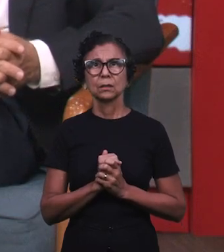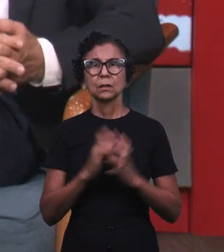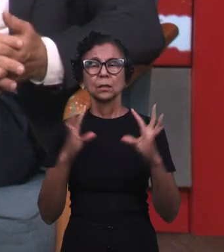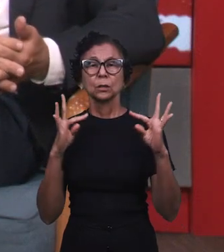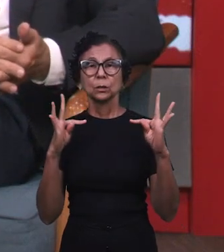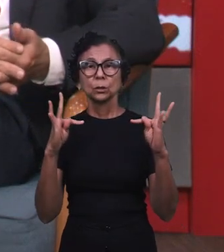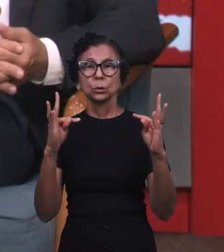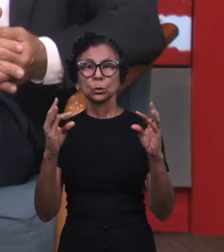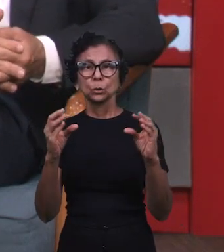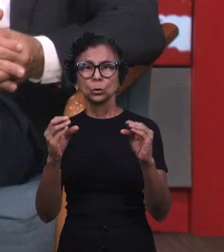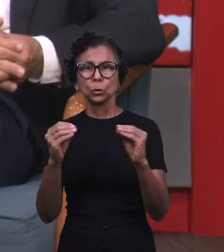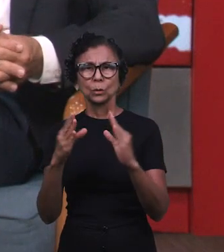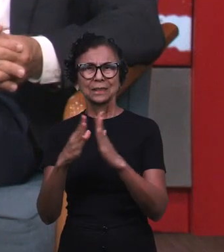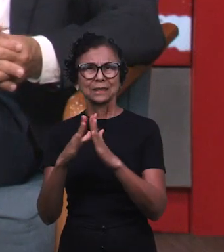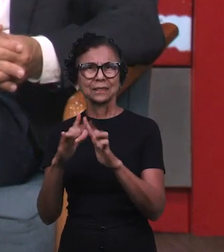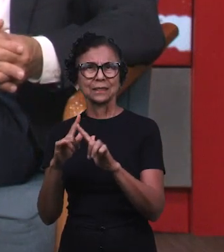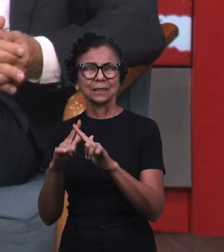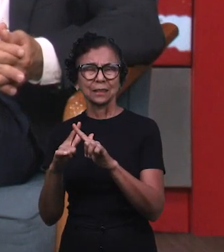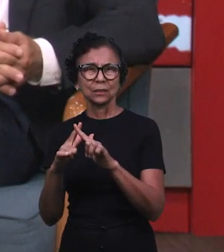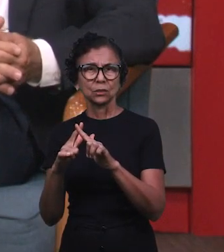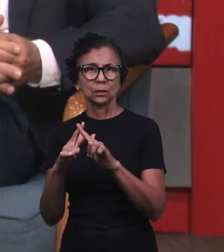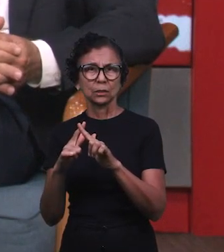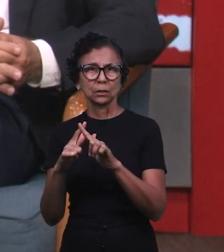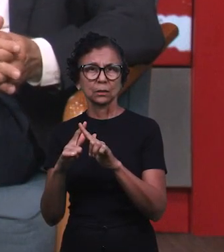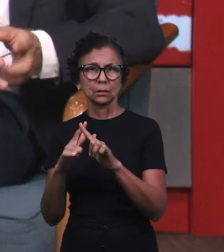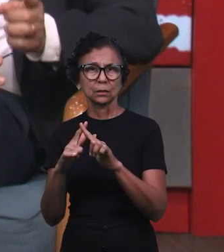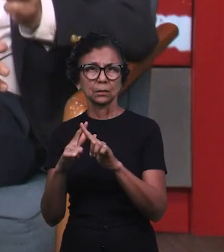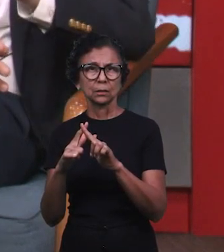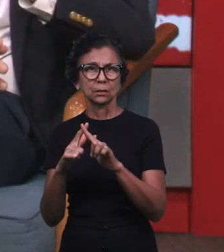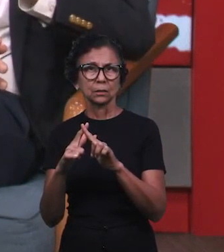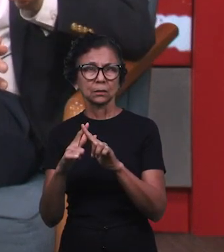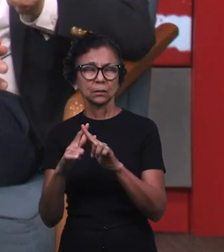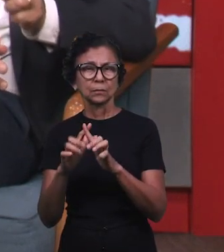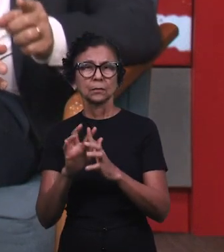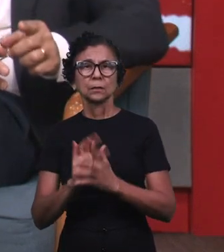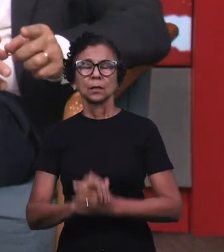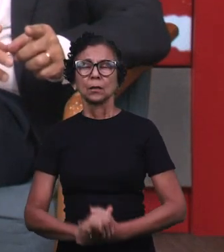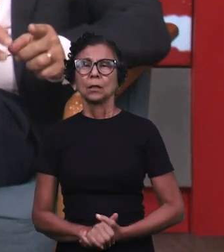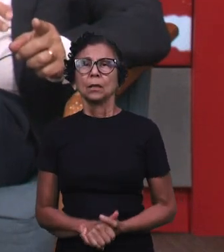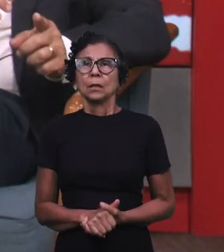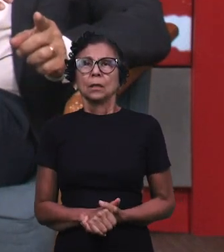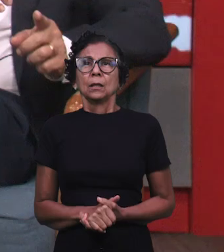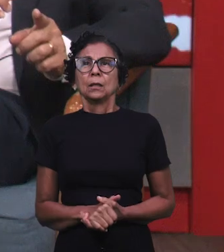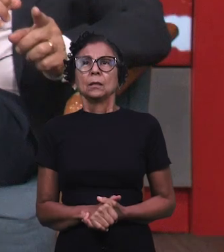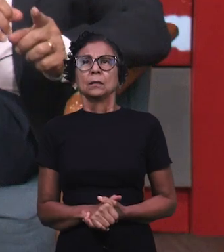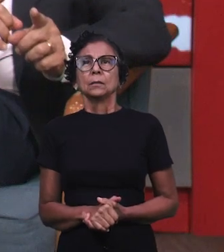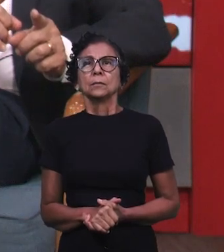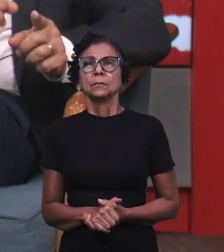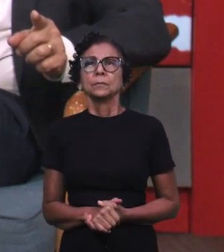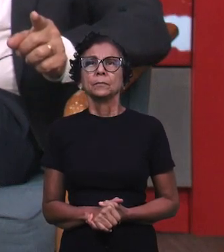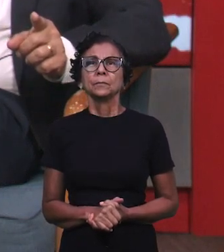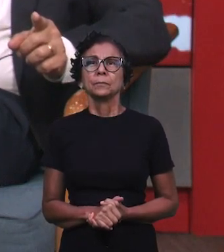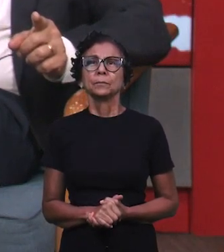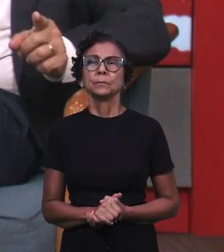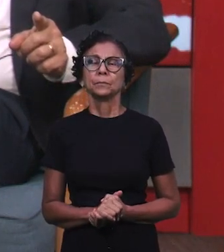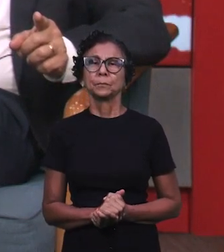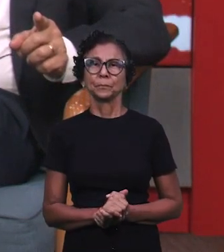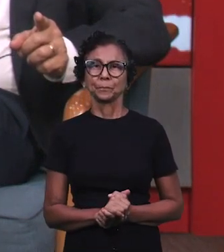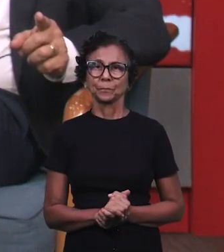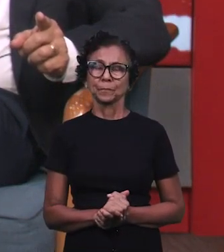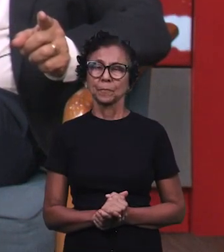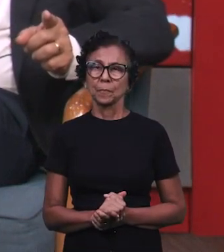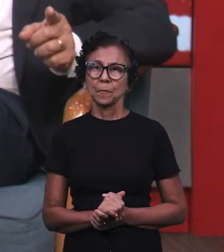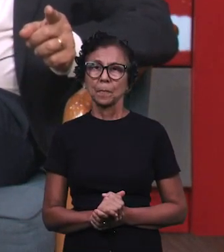Não são todas as religiões nem denominações. As igrejas são todas as igrejas no seu